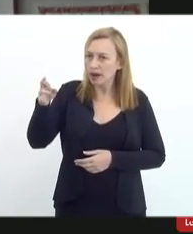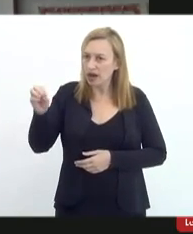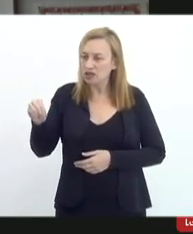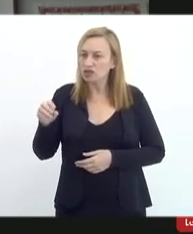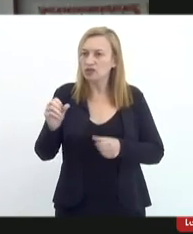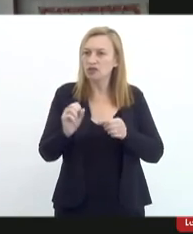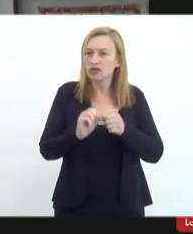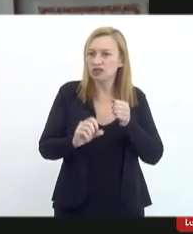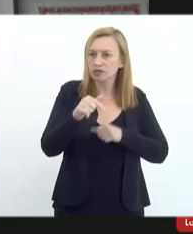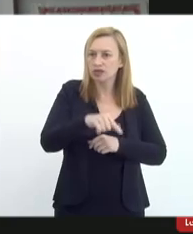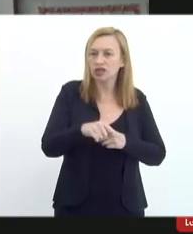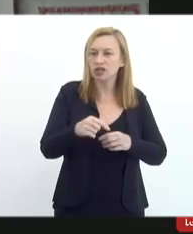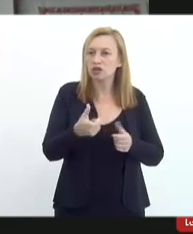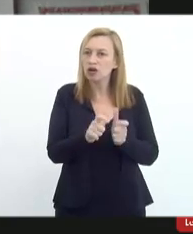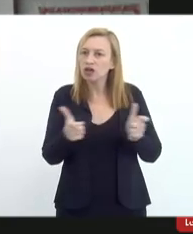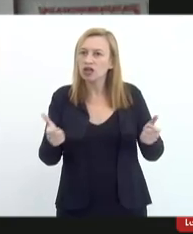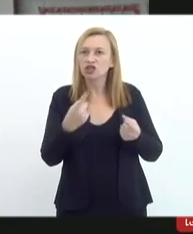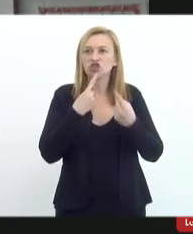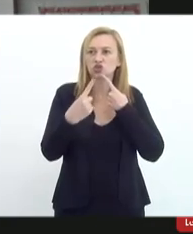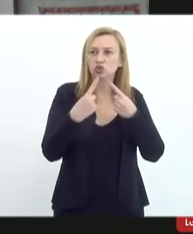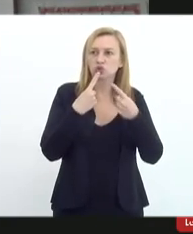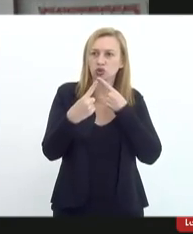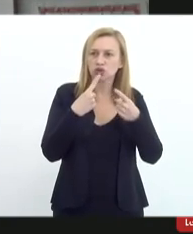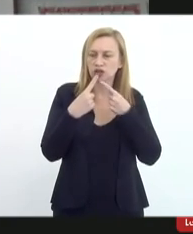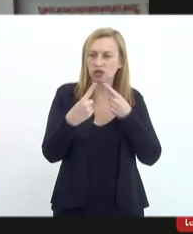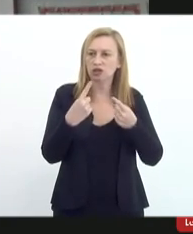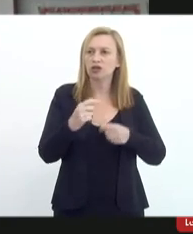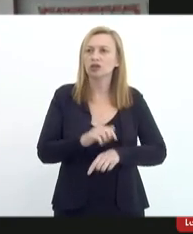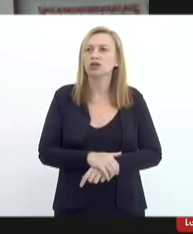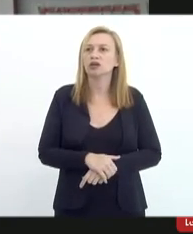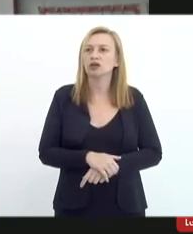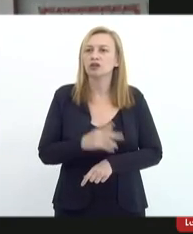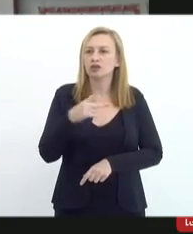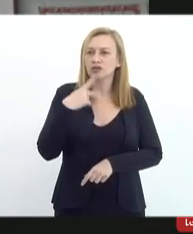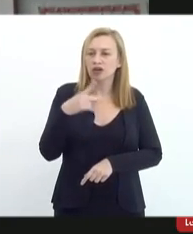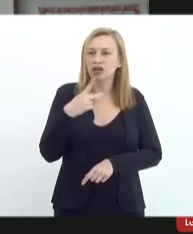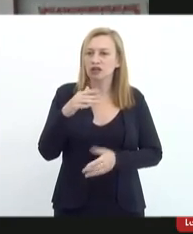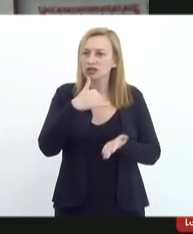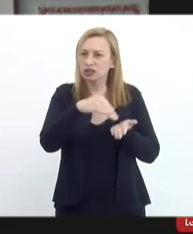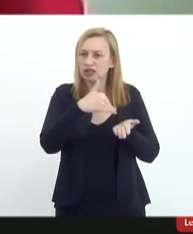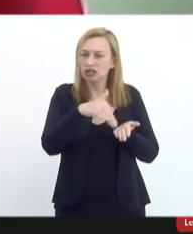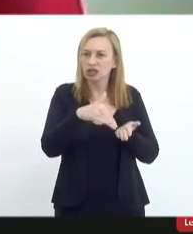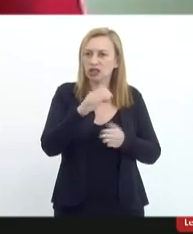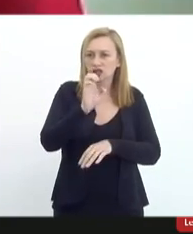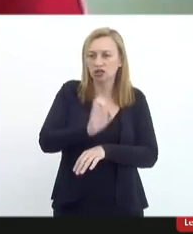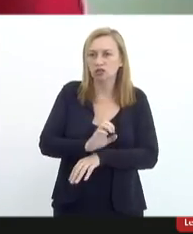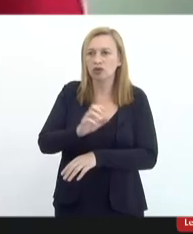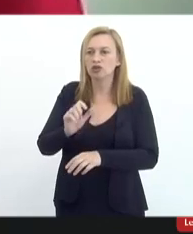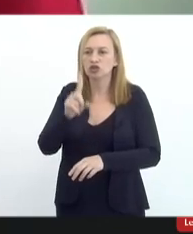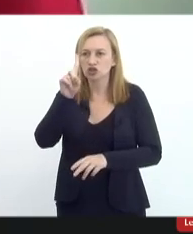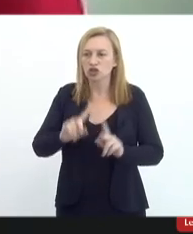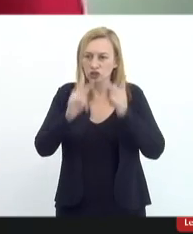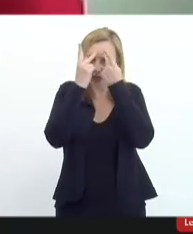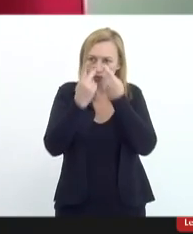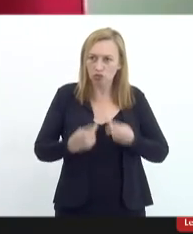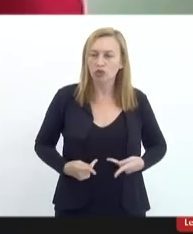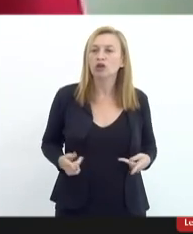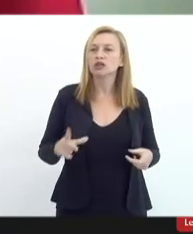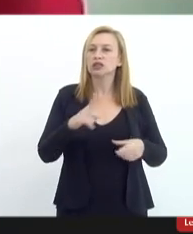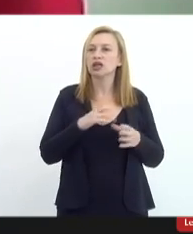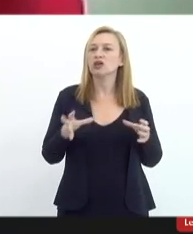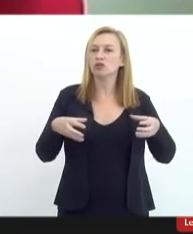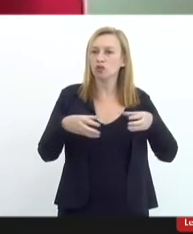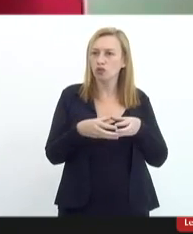realizamos aqui um grande debate em que trouxemos, né, a Secretaria Estadual de Direitos Humanos tem uma